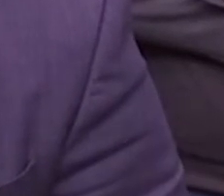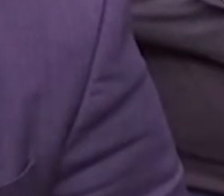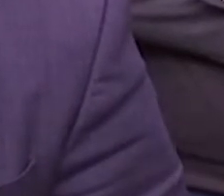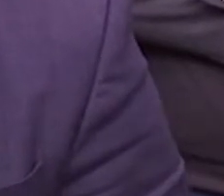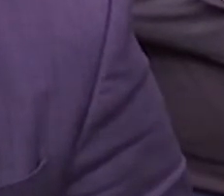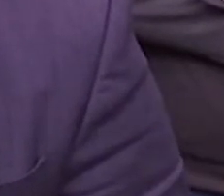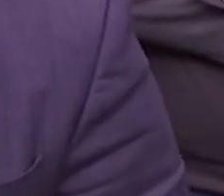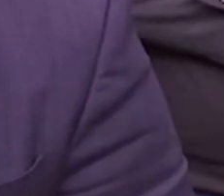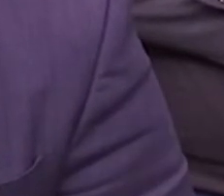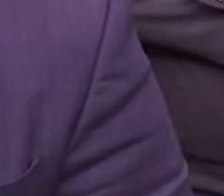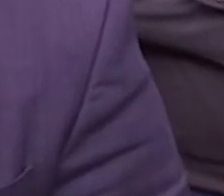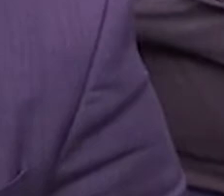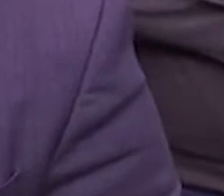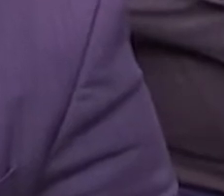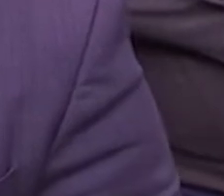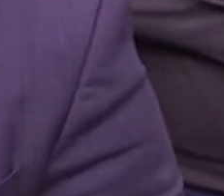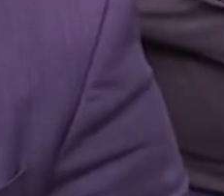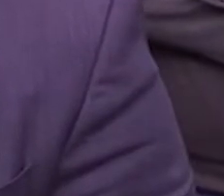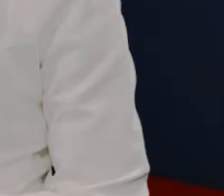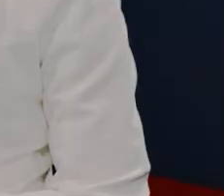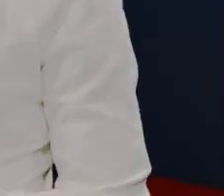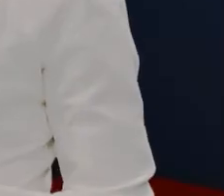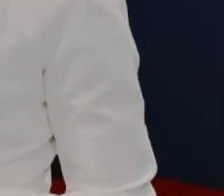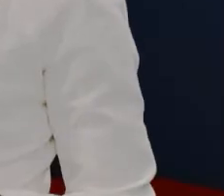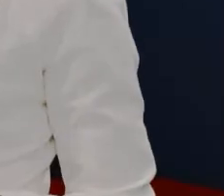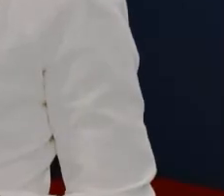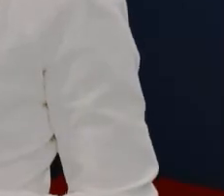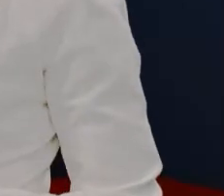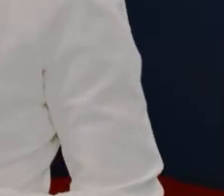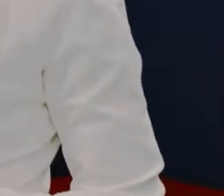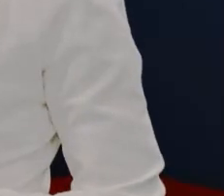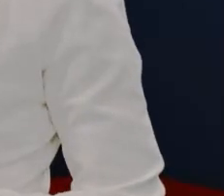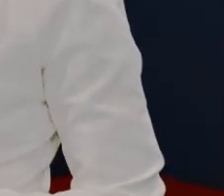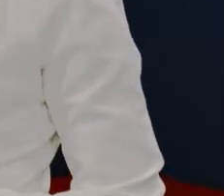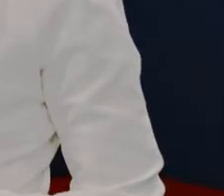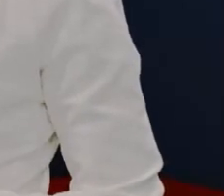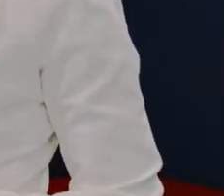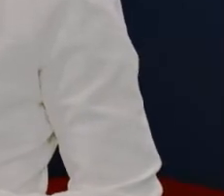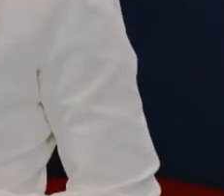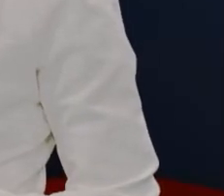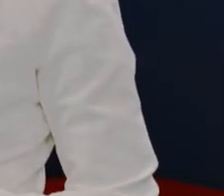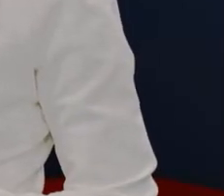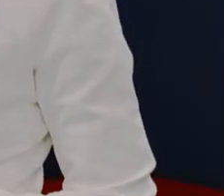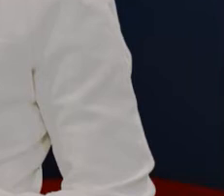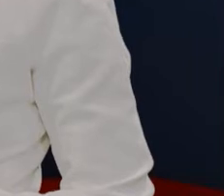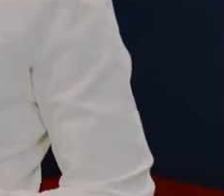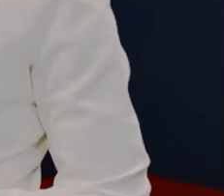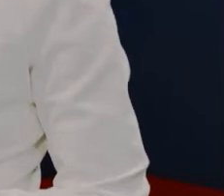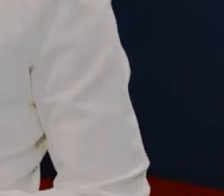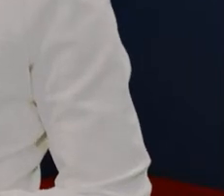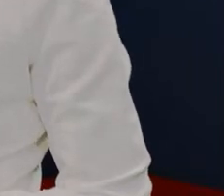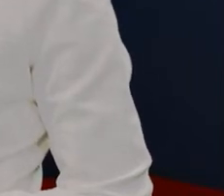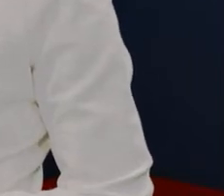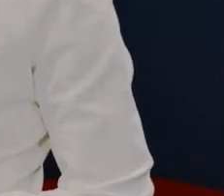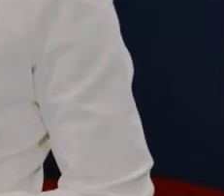emitidas, todos os dias são emitidas para a atmosfera. O presidente do PSD de Portugal acusou o governo de ter mentido aos